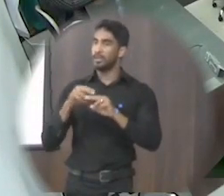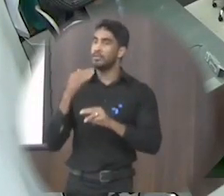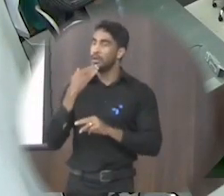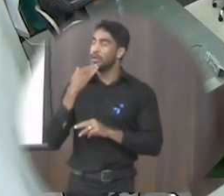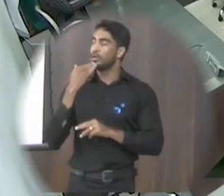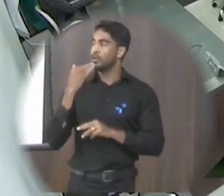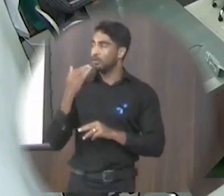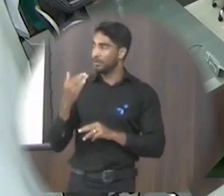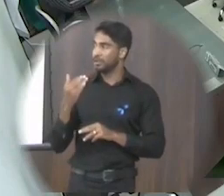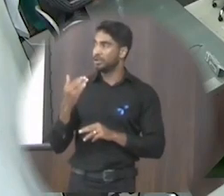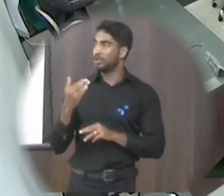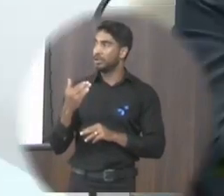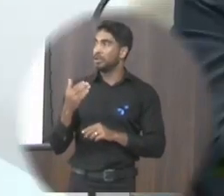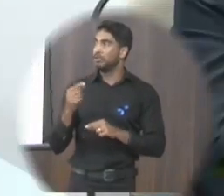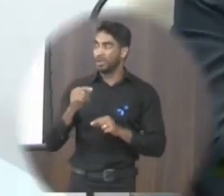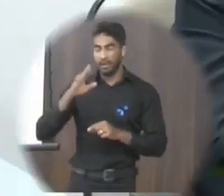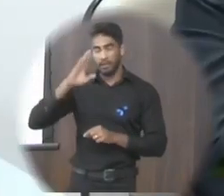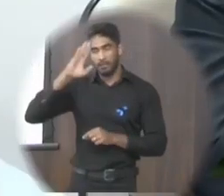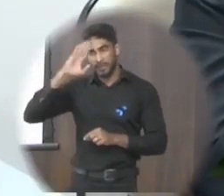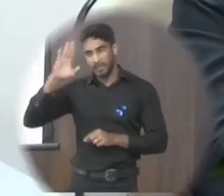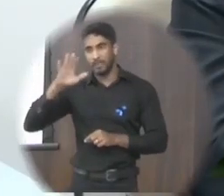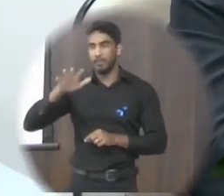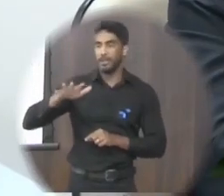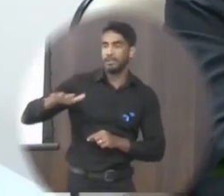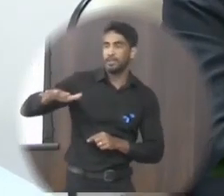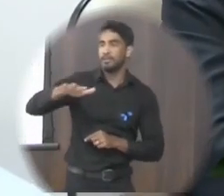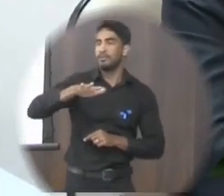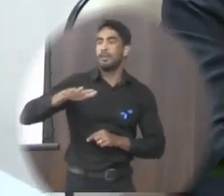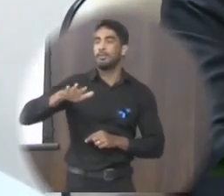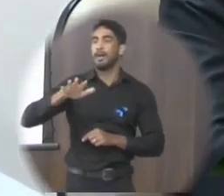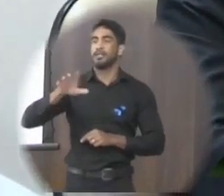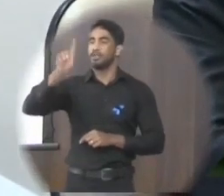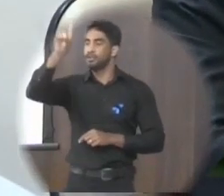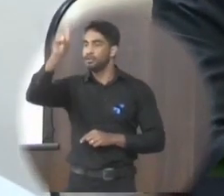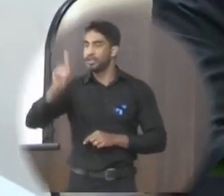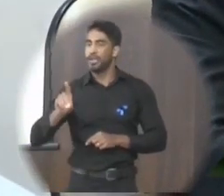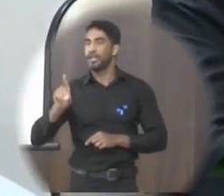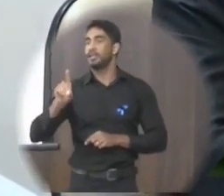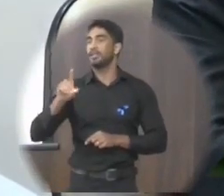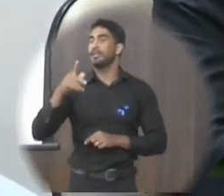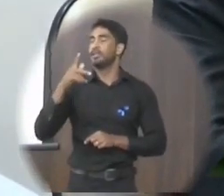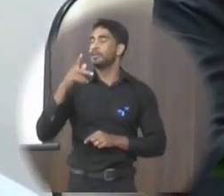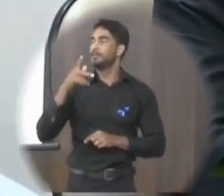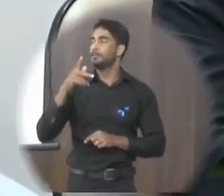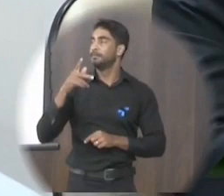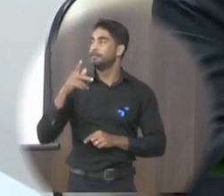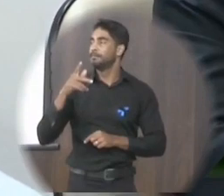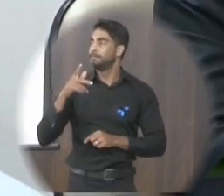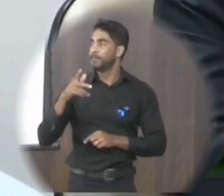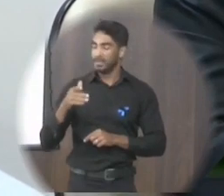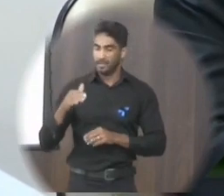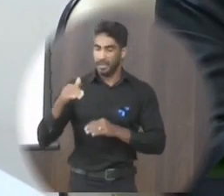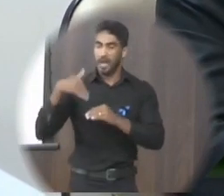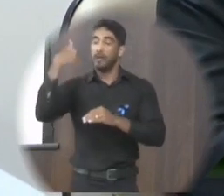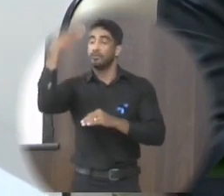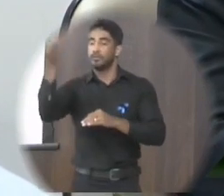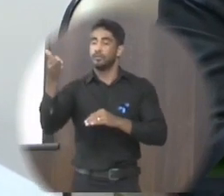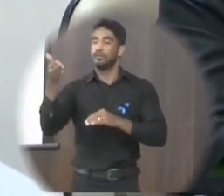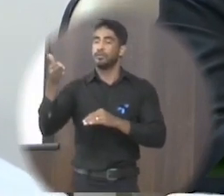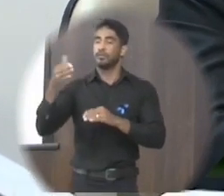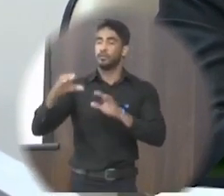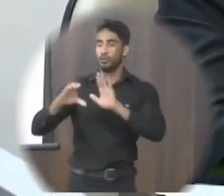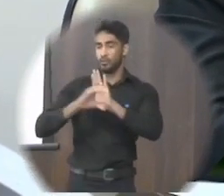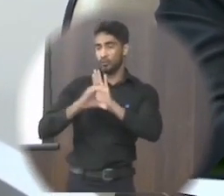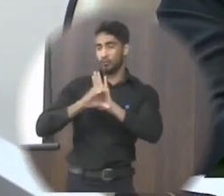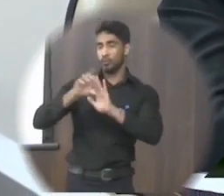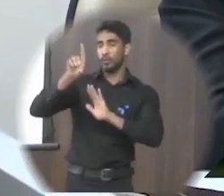que é um paliativo, né? Principalmente na parte direita, né? Após... sem ser aquela do fundo do clube do